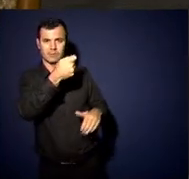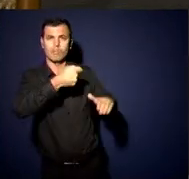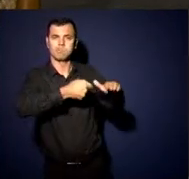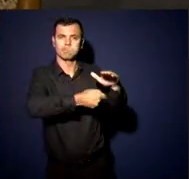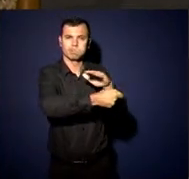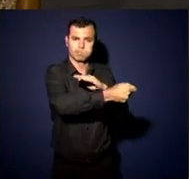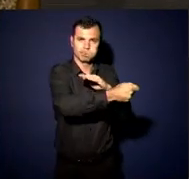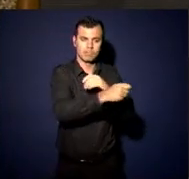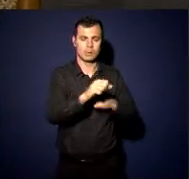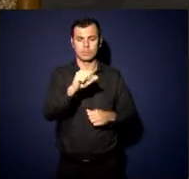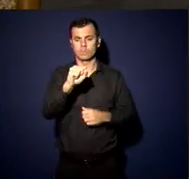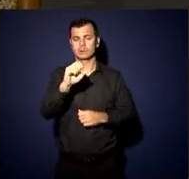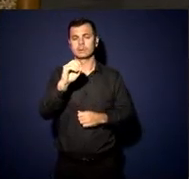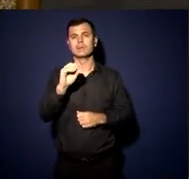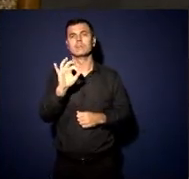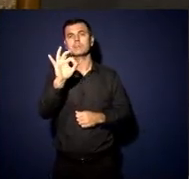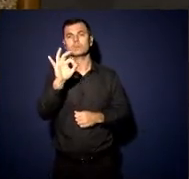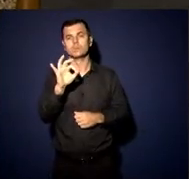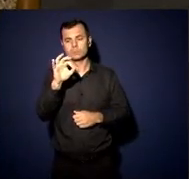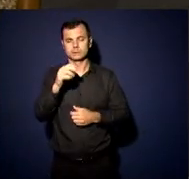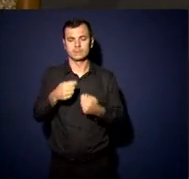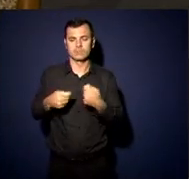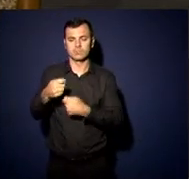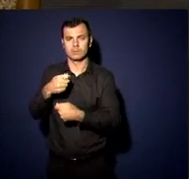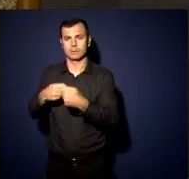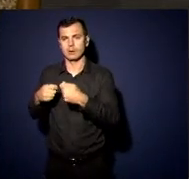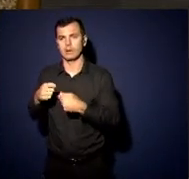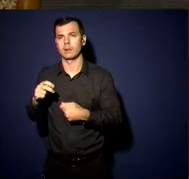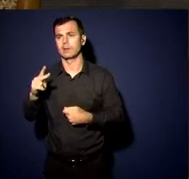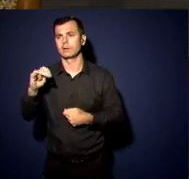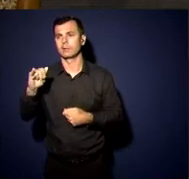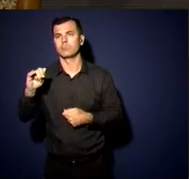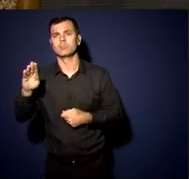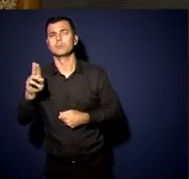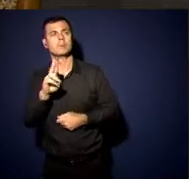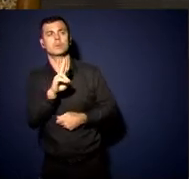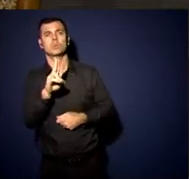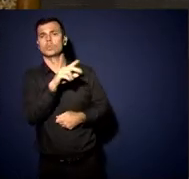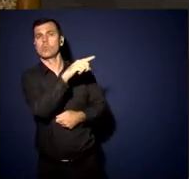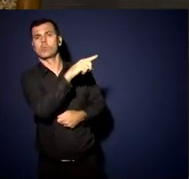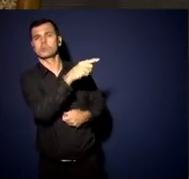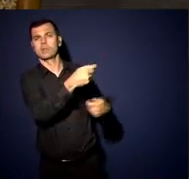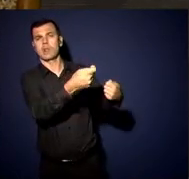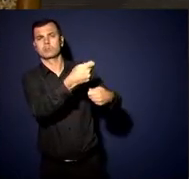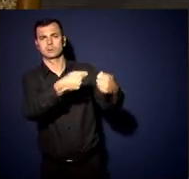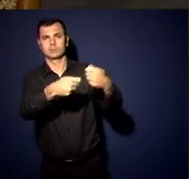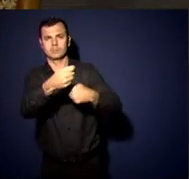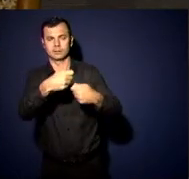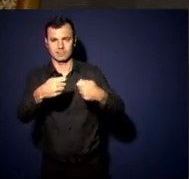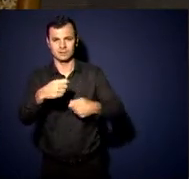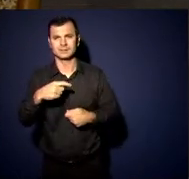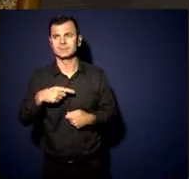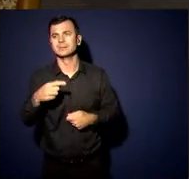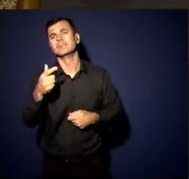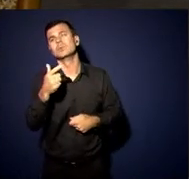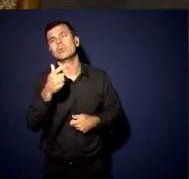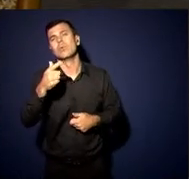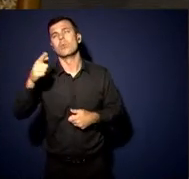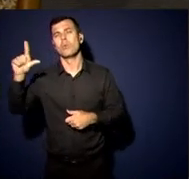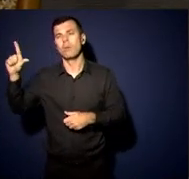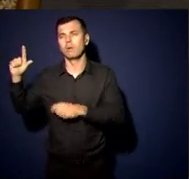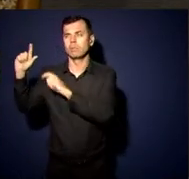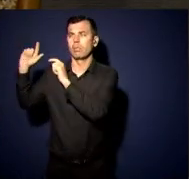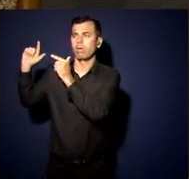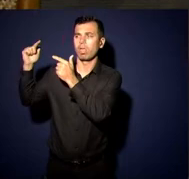dos agentes de mercado do agronegócio não se financiam pelo mercado de capitais se utilizam de métodos tradicionais